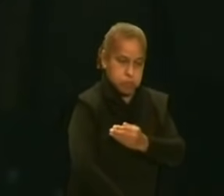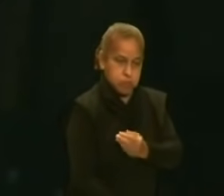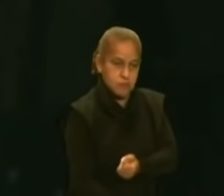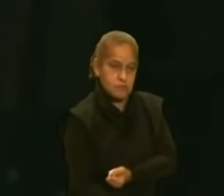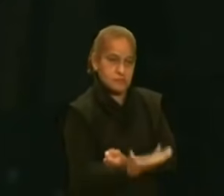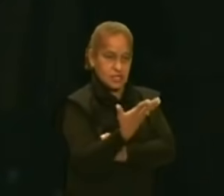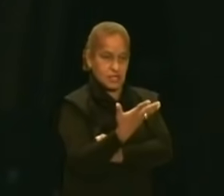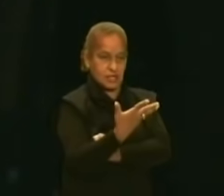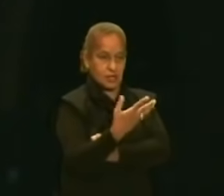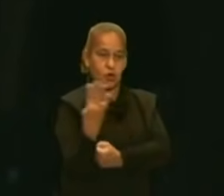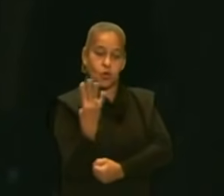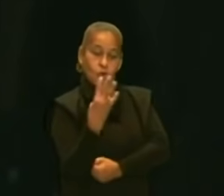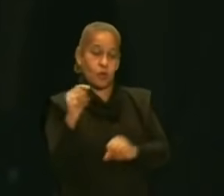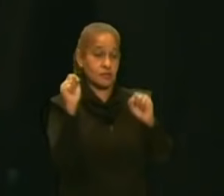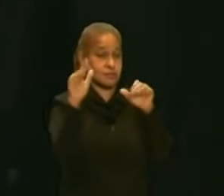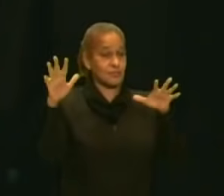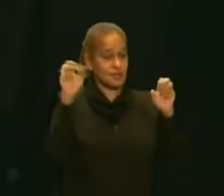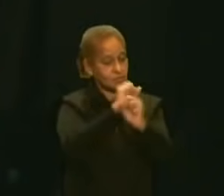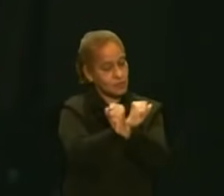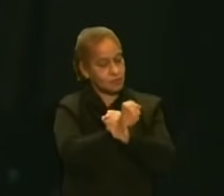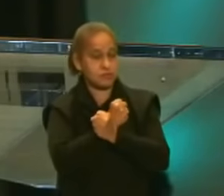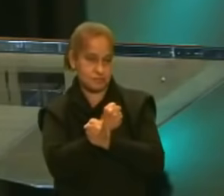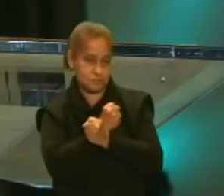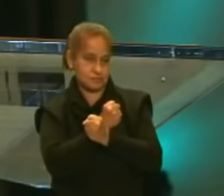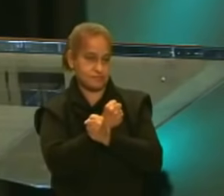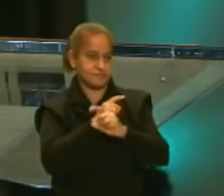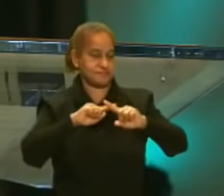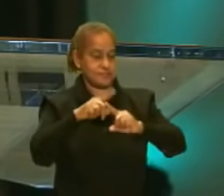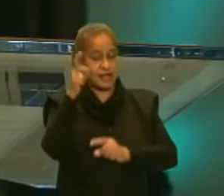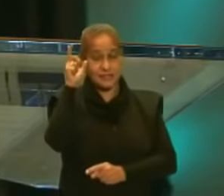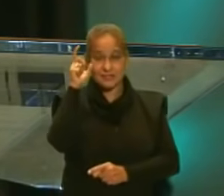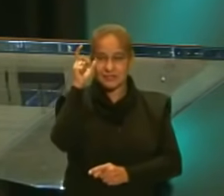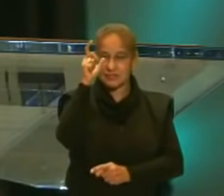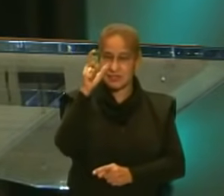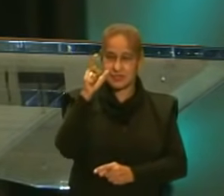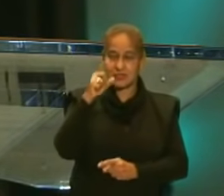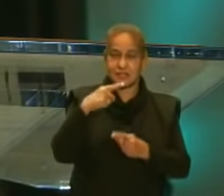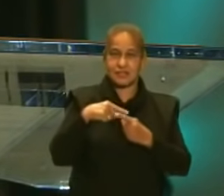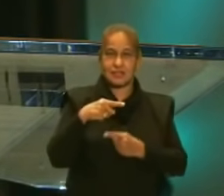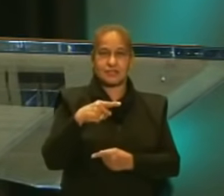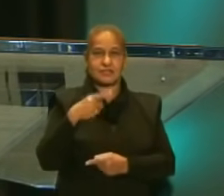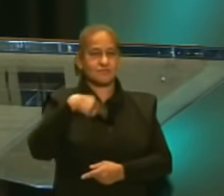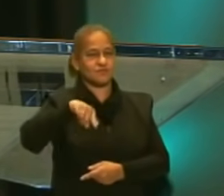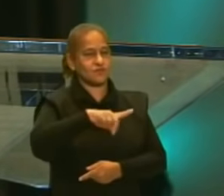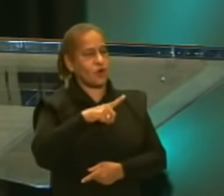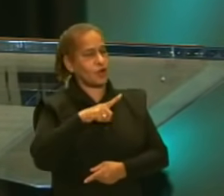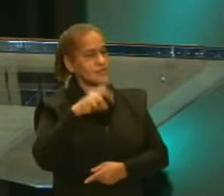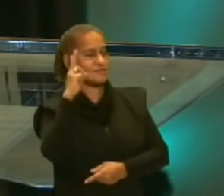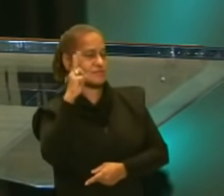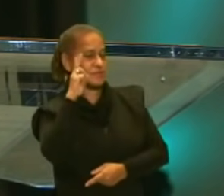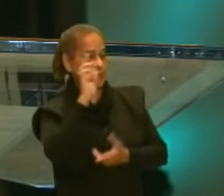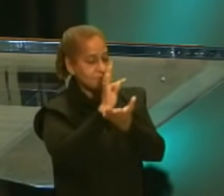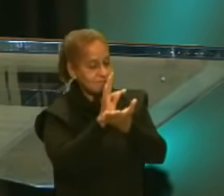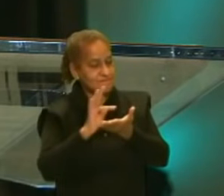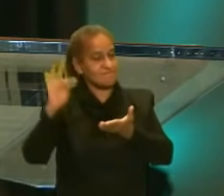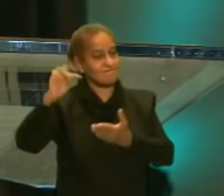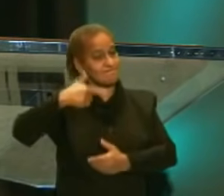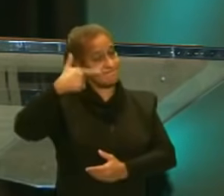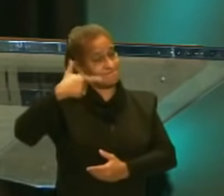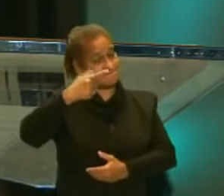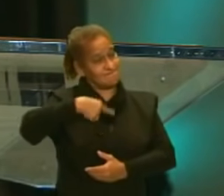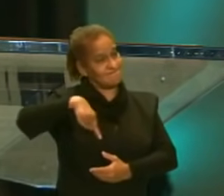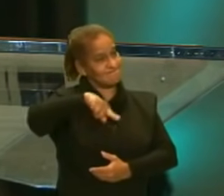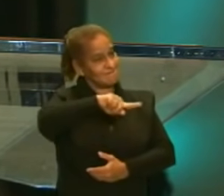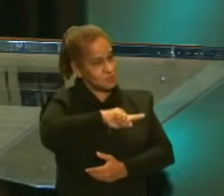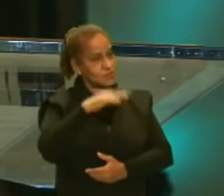detinham. E essa aqui é uma coisa interessante, porque se a gente lembrar lá de 2 Tessalonicenses, vai falar que você